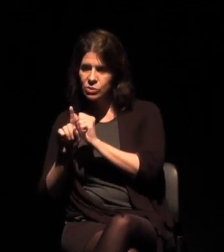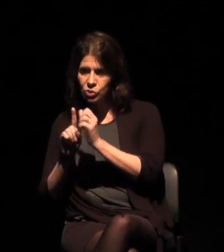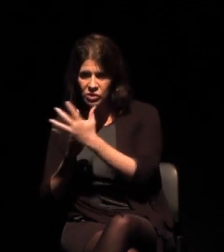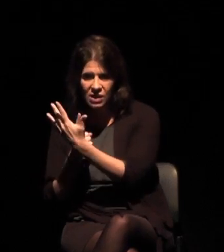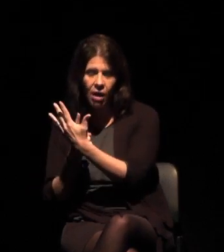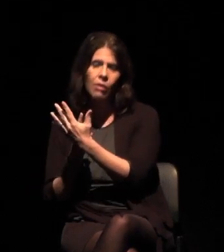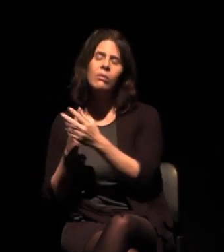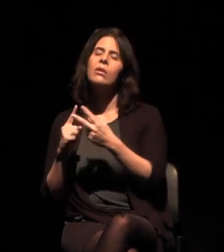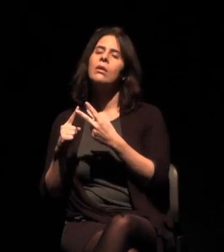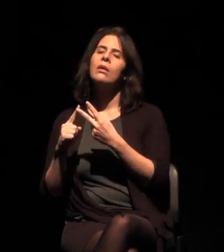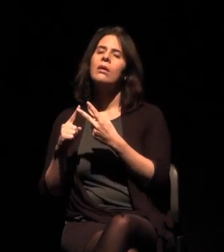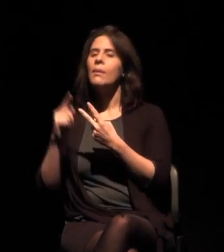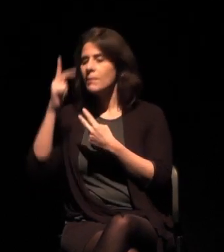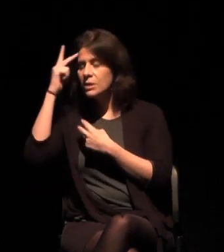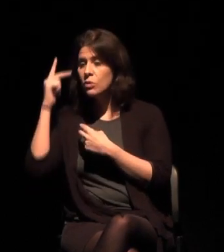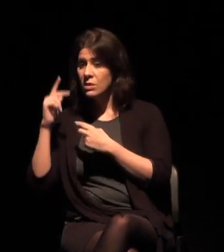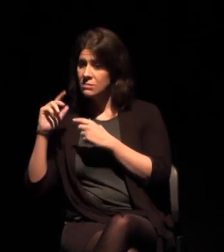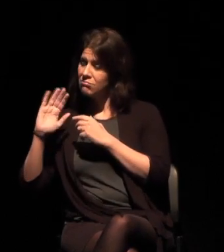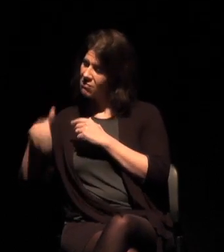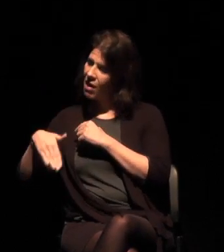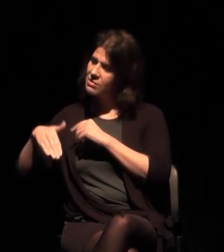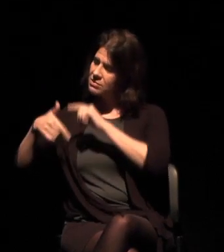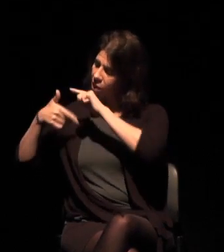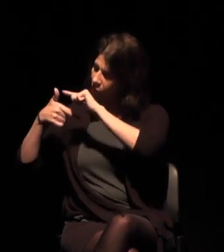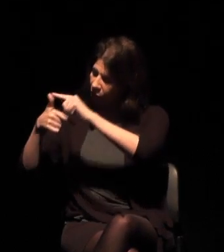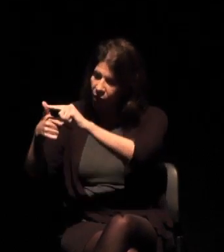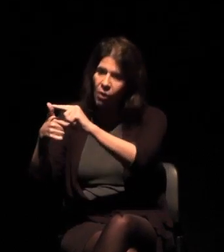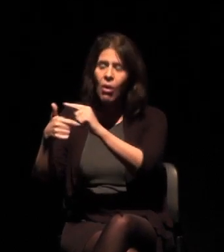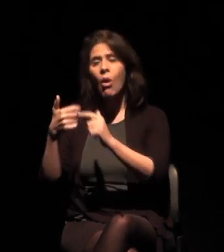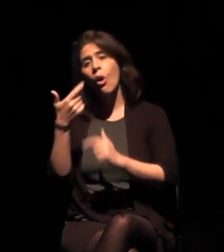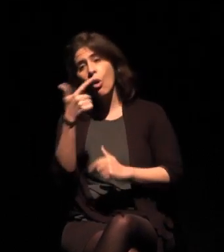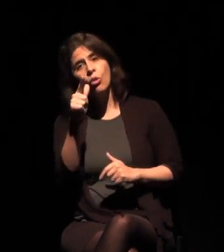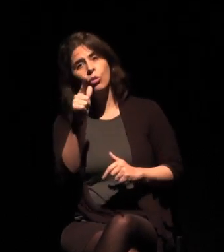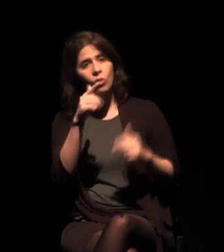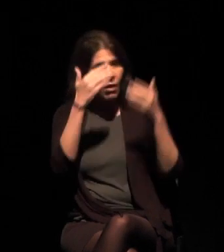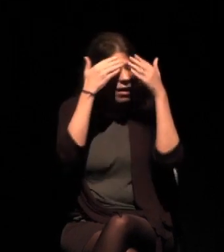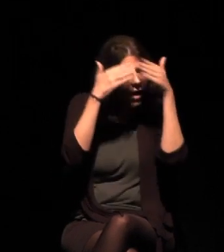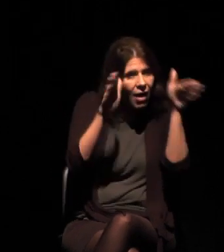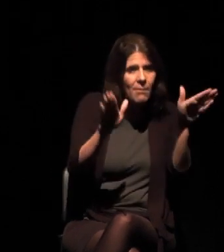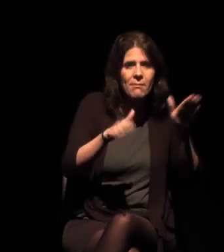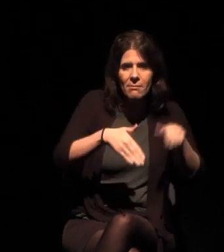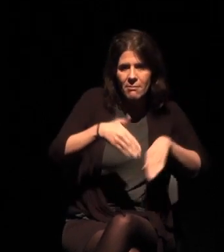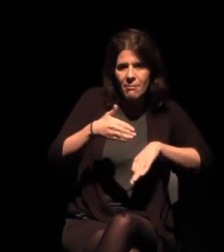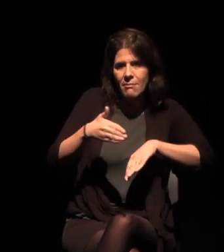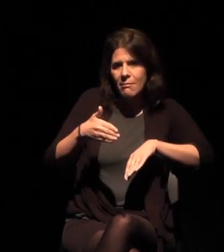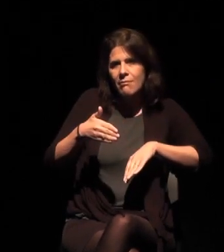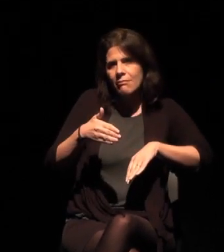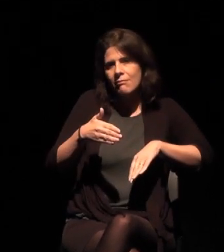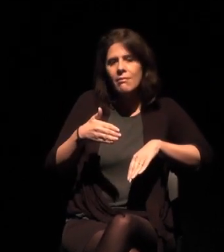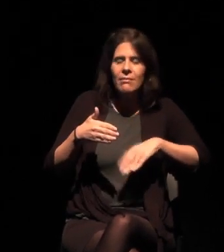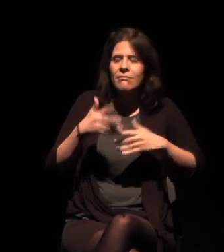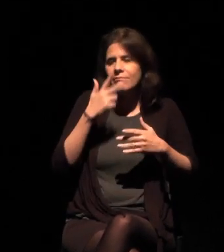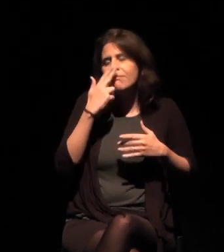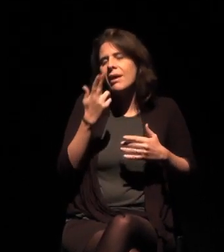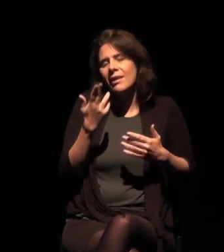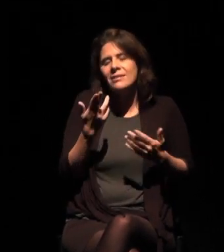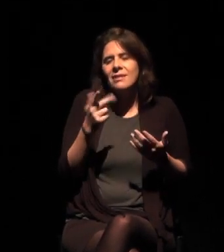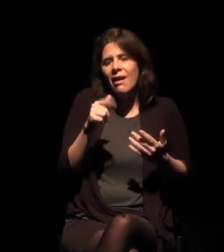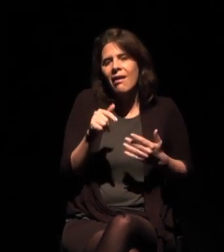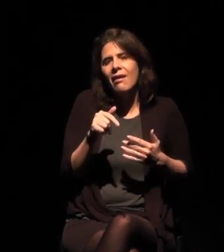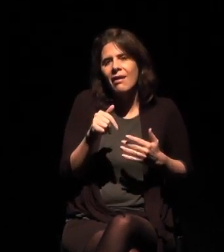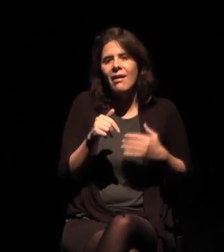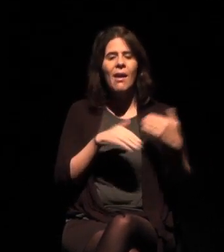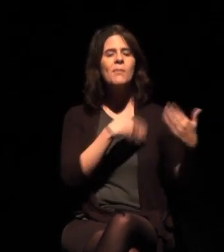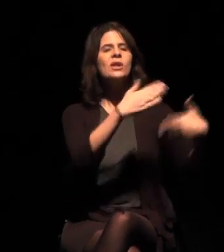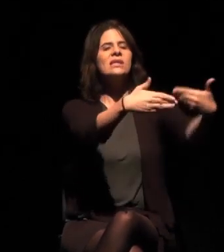conservadores e cientistas sociais - léo neoliberais mais como se dizia muitos anos